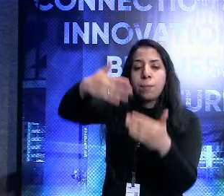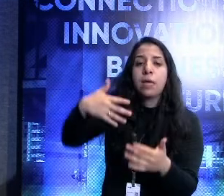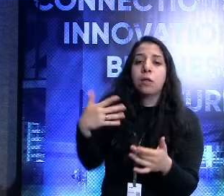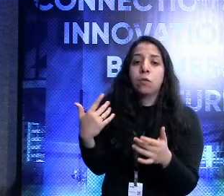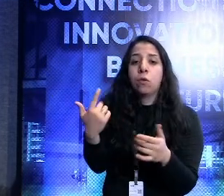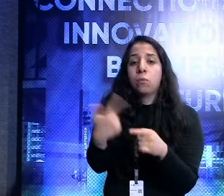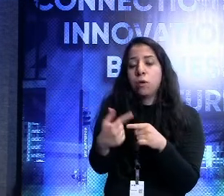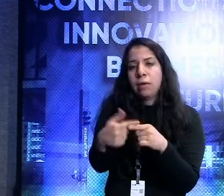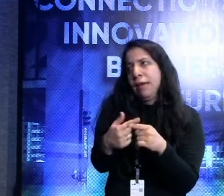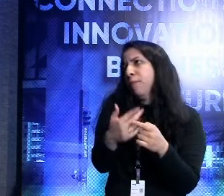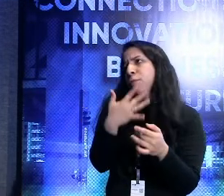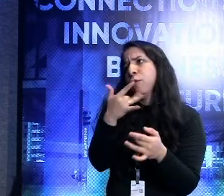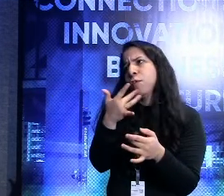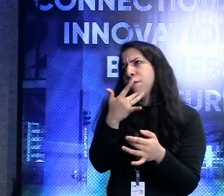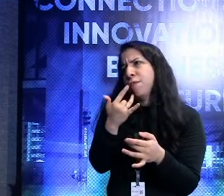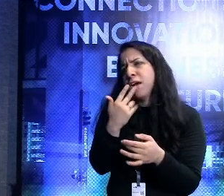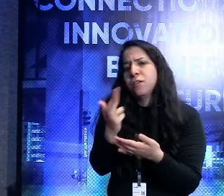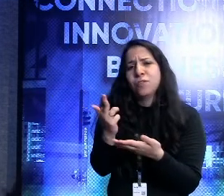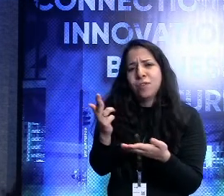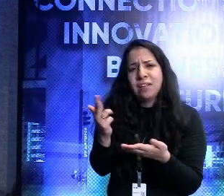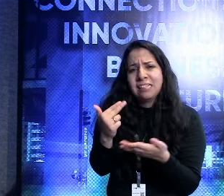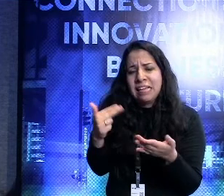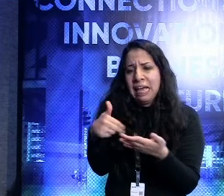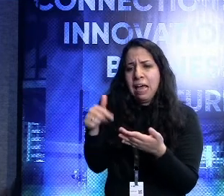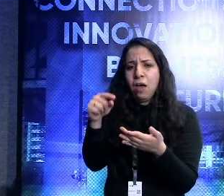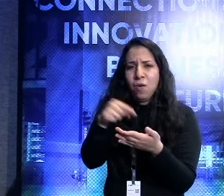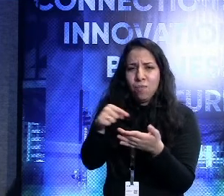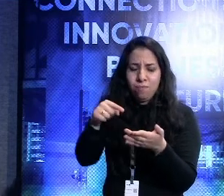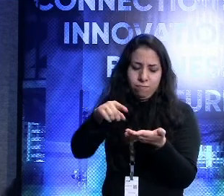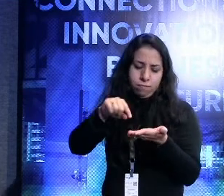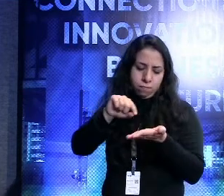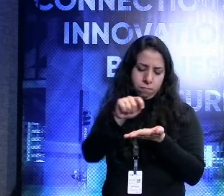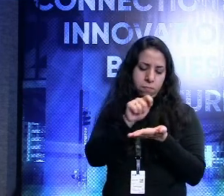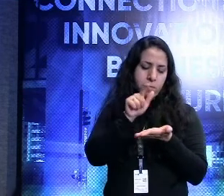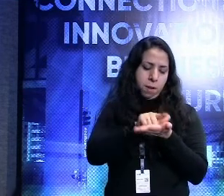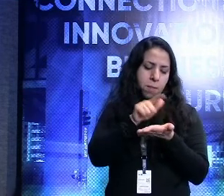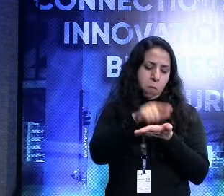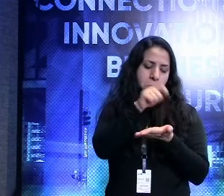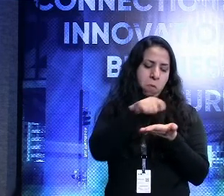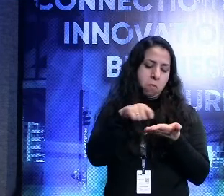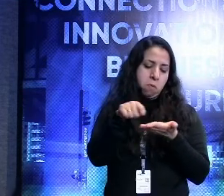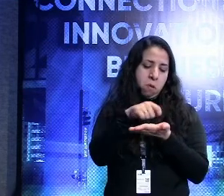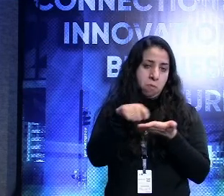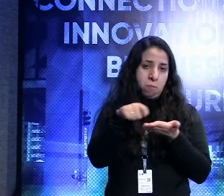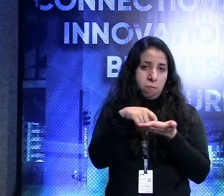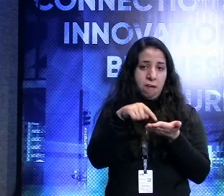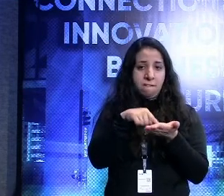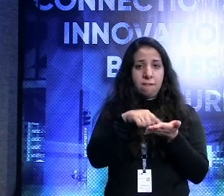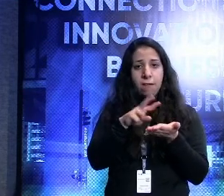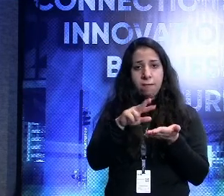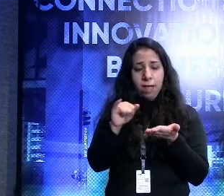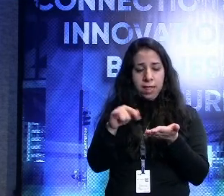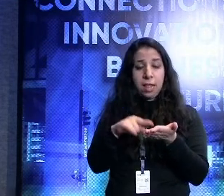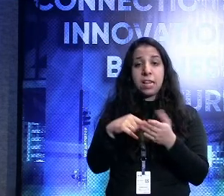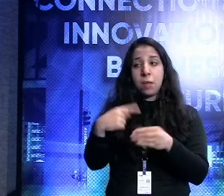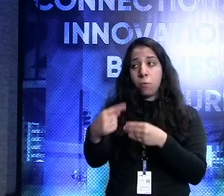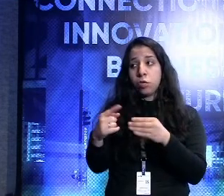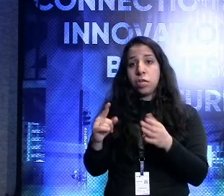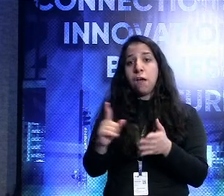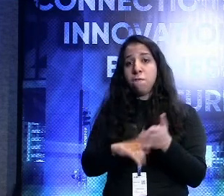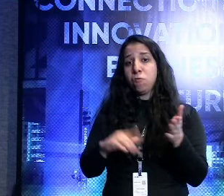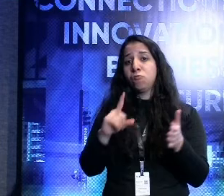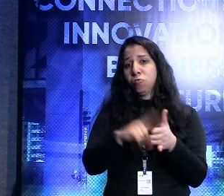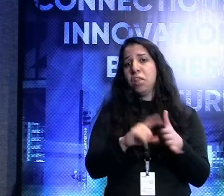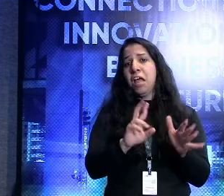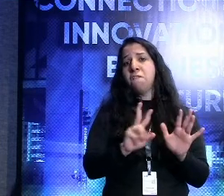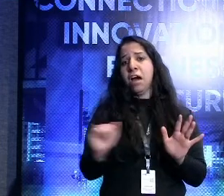mais fácil você desenhar um protótipo no papel e você realmente pivotar esse protótipo funcional, certo?